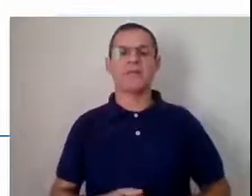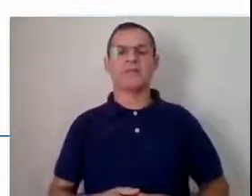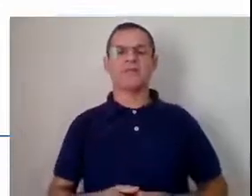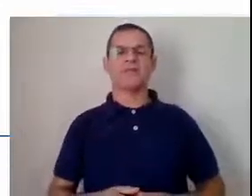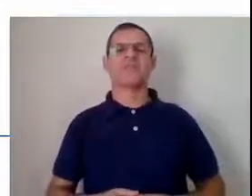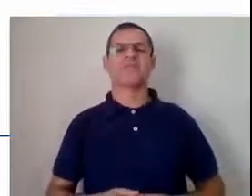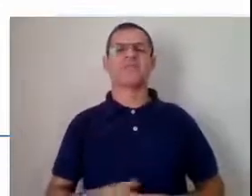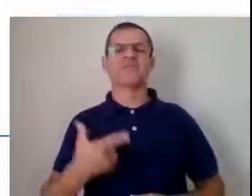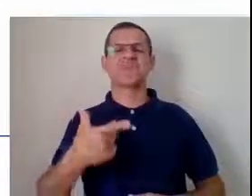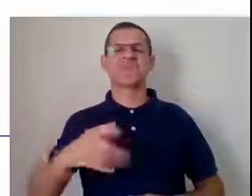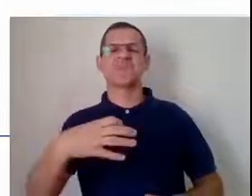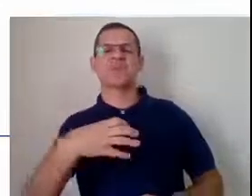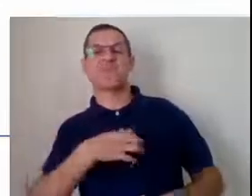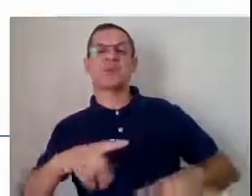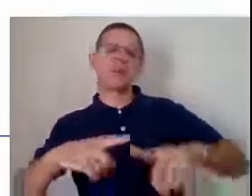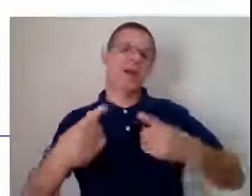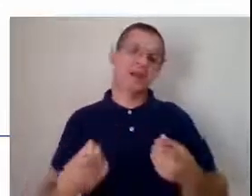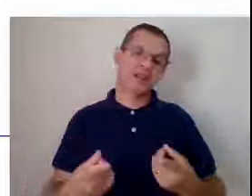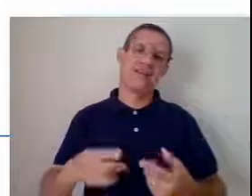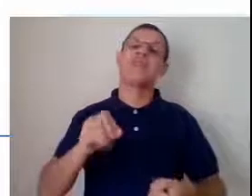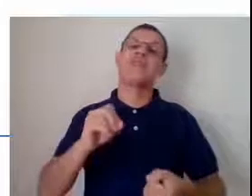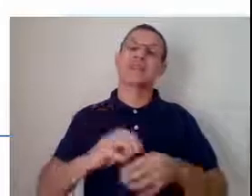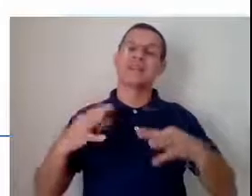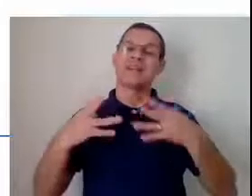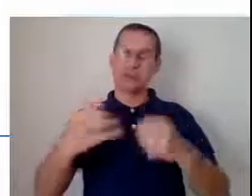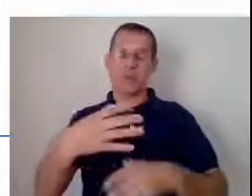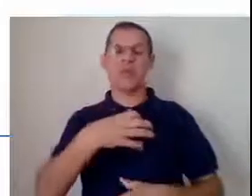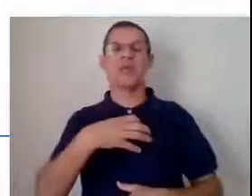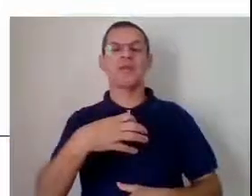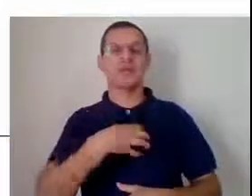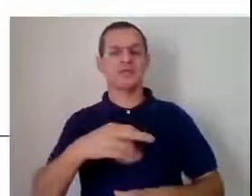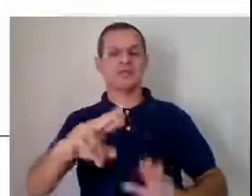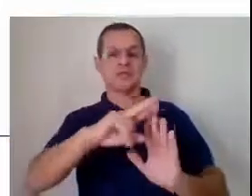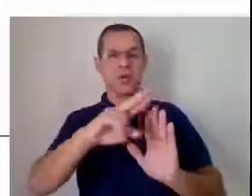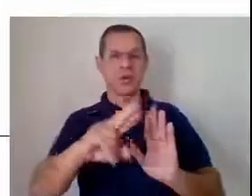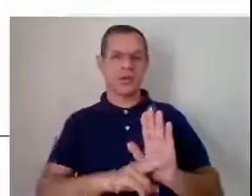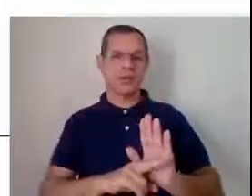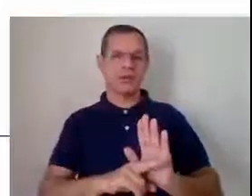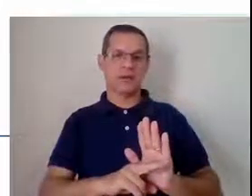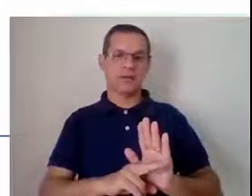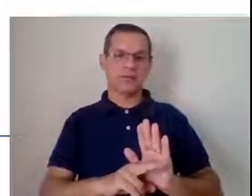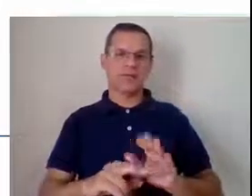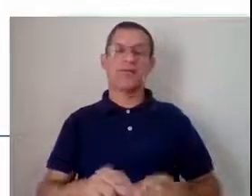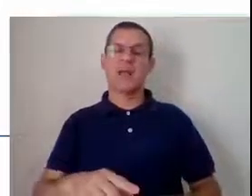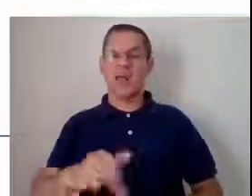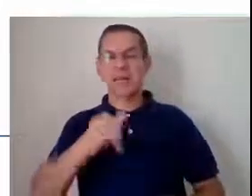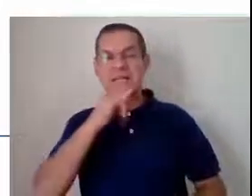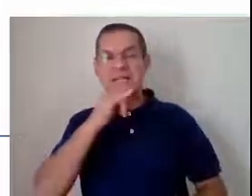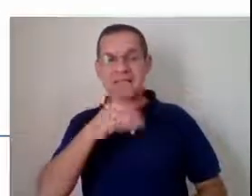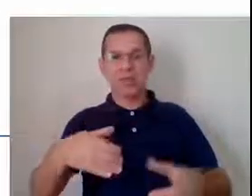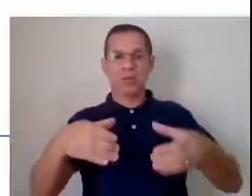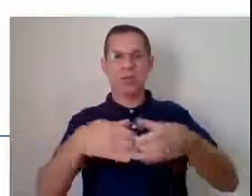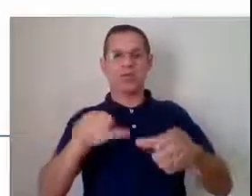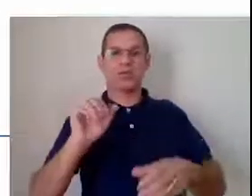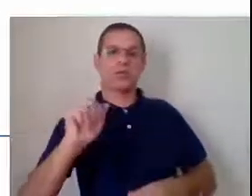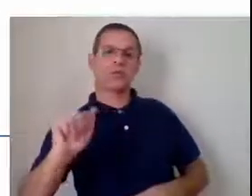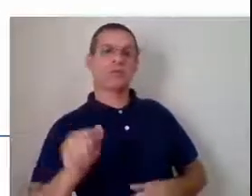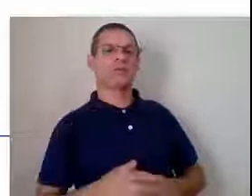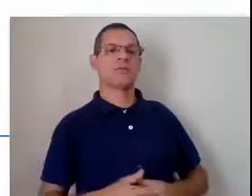meio sem sentido, mas não, ela faz todo sentido. Tá? Exemplo, conjunto